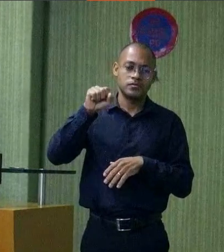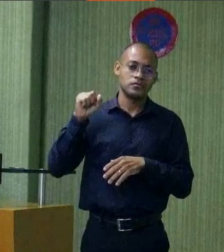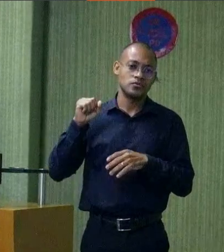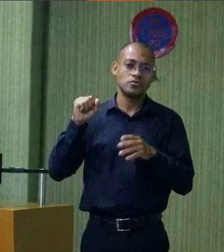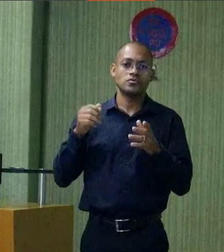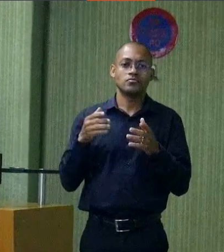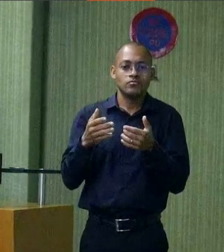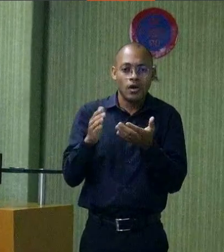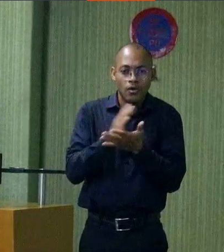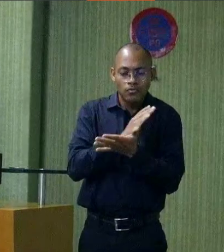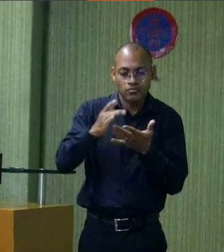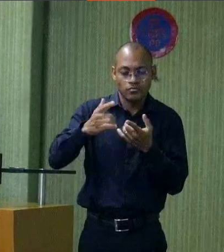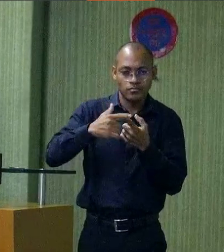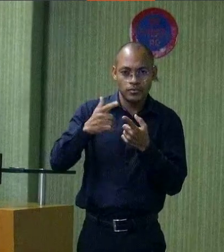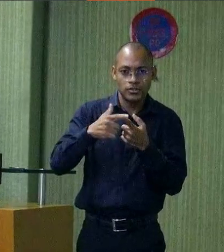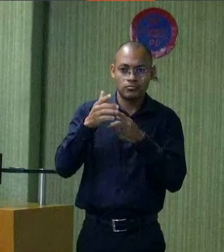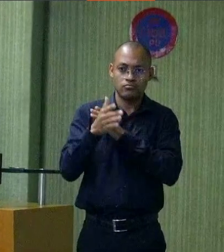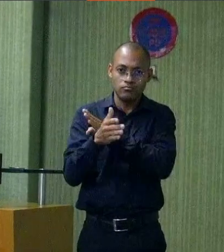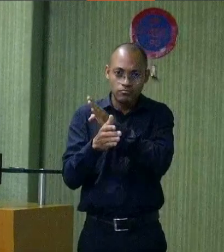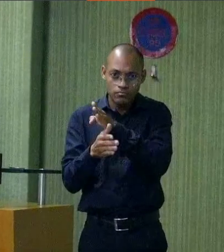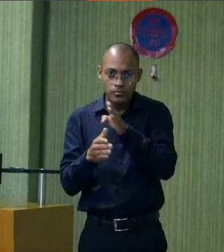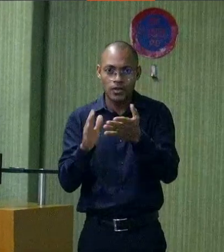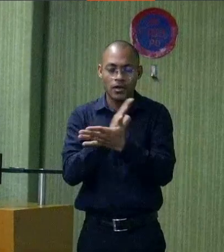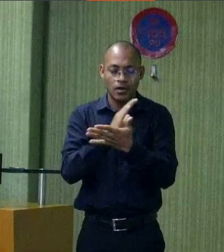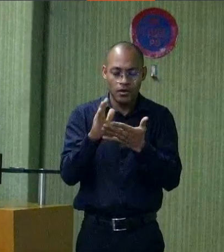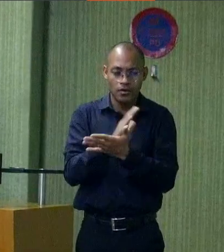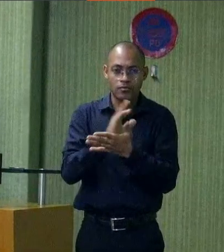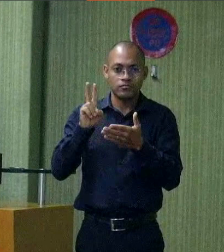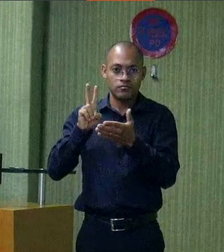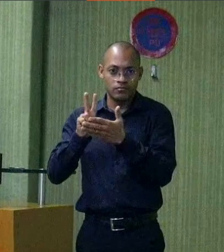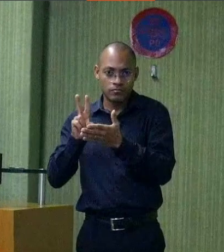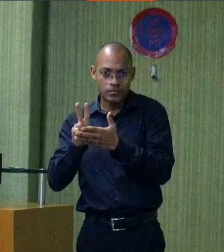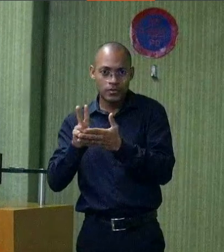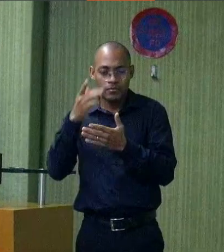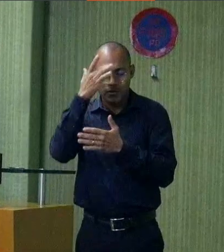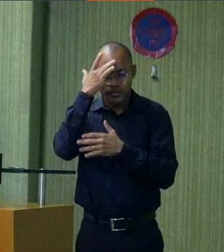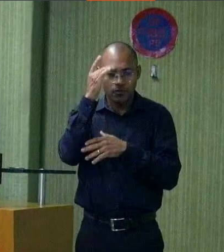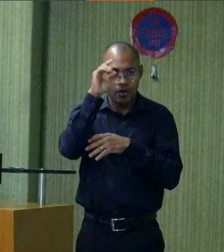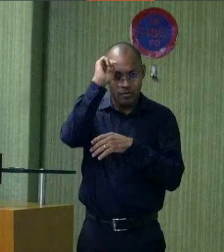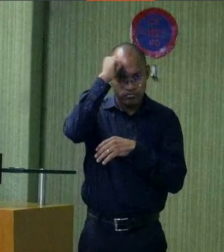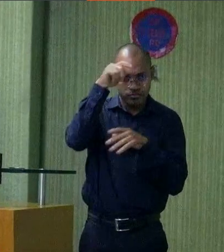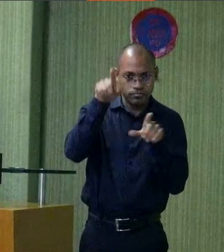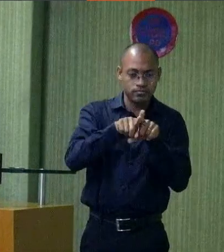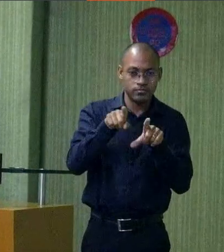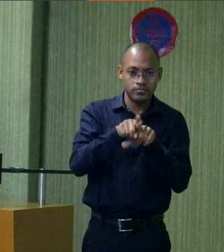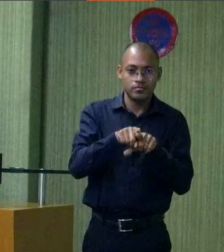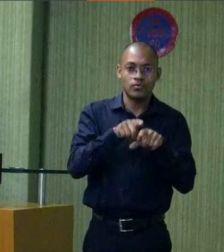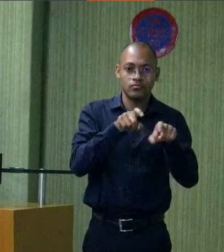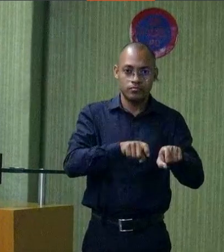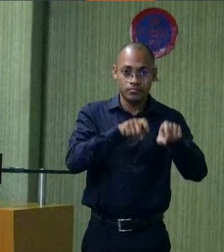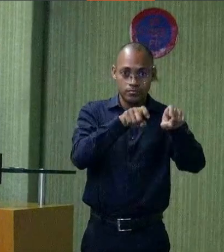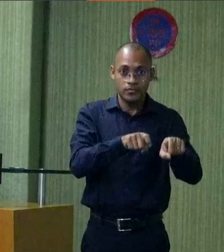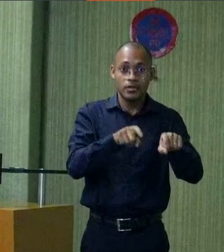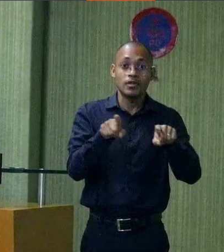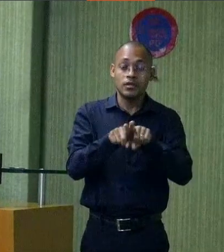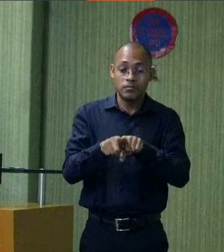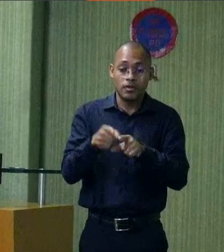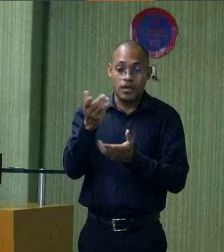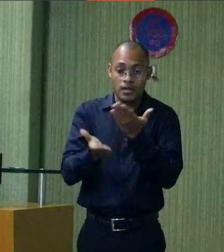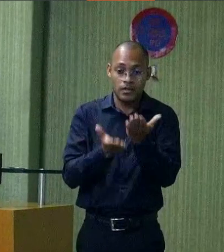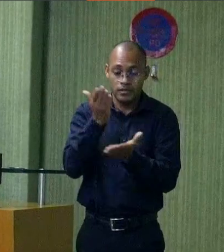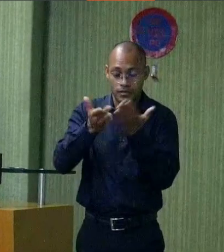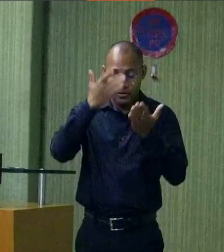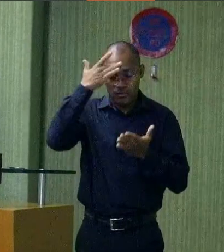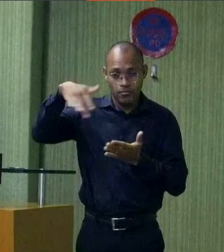eh para estudantes indígenas quilombolas e do Campo né e também eh atendendo aos públicos alvos da